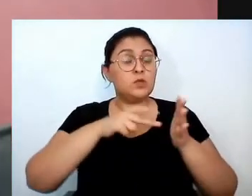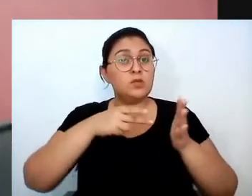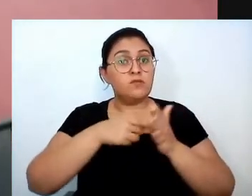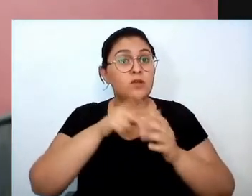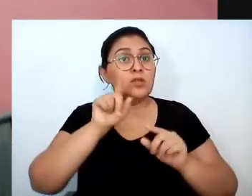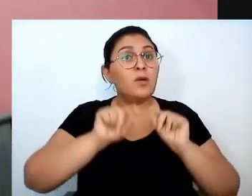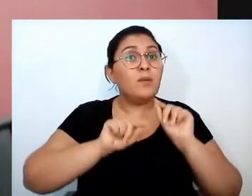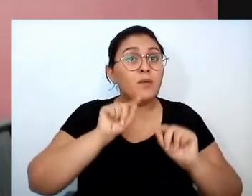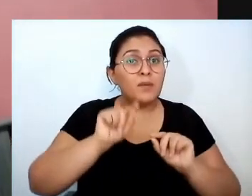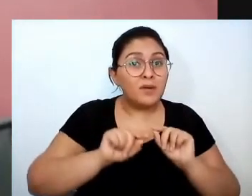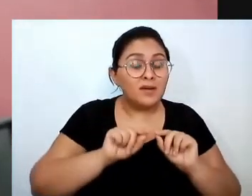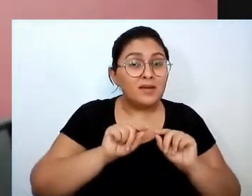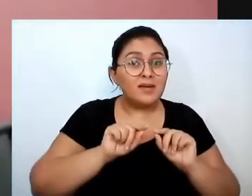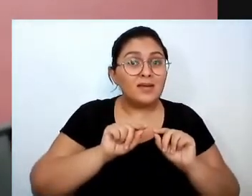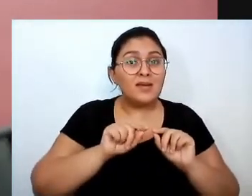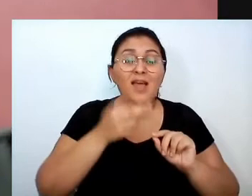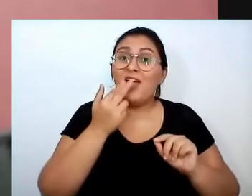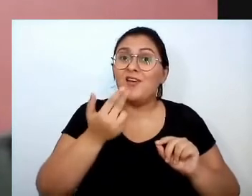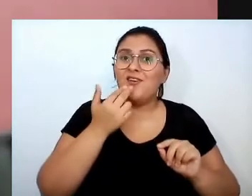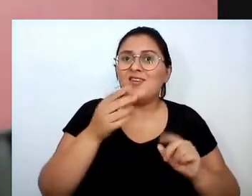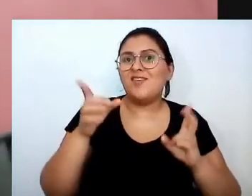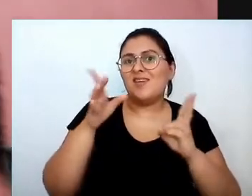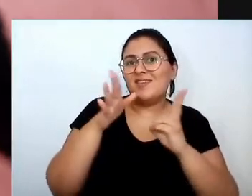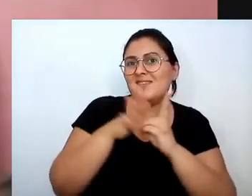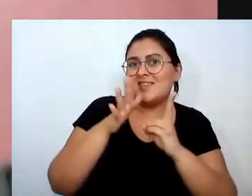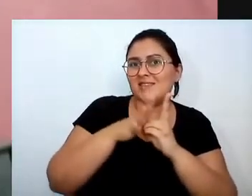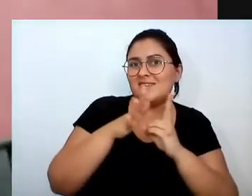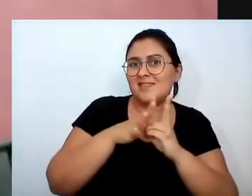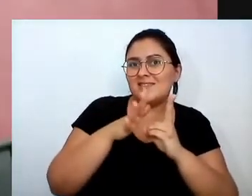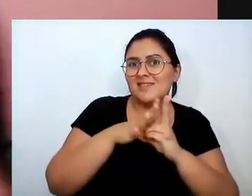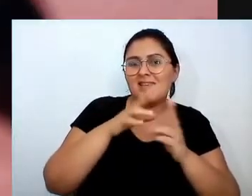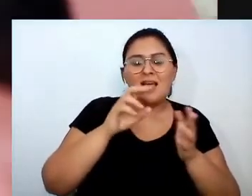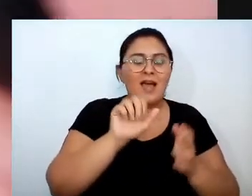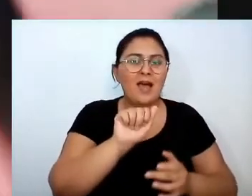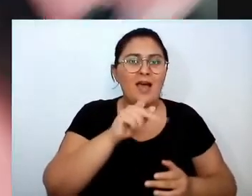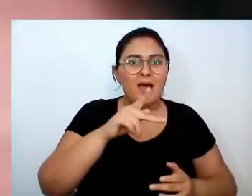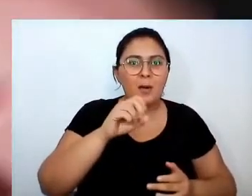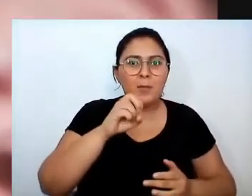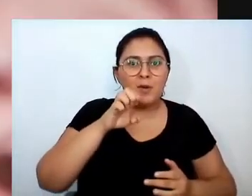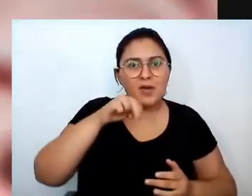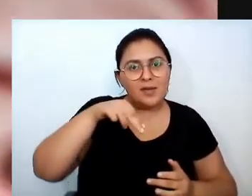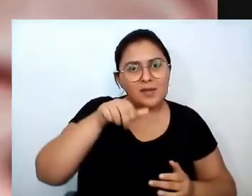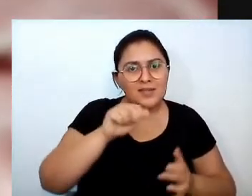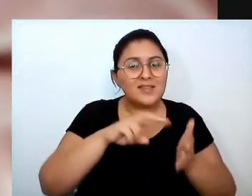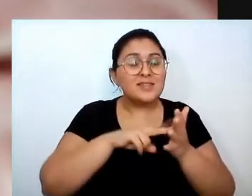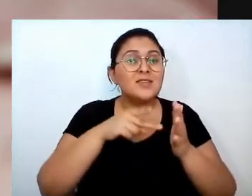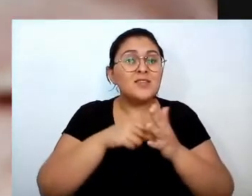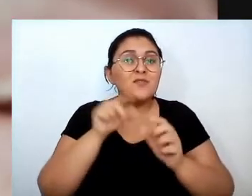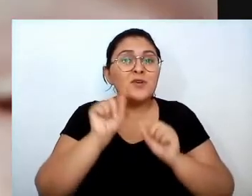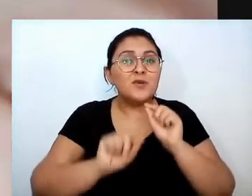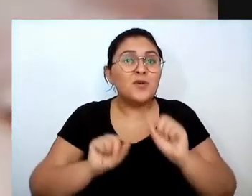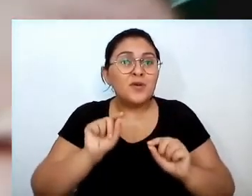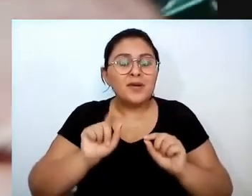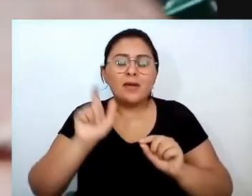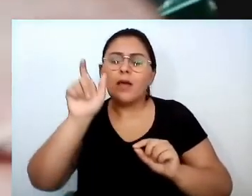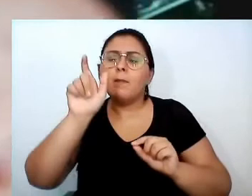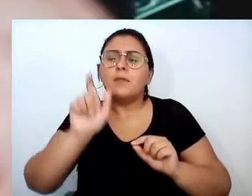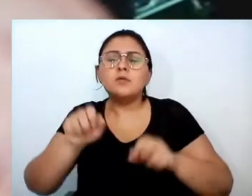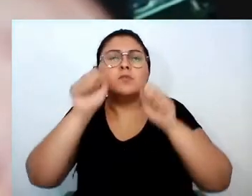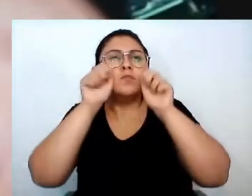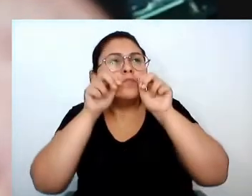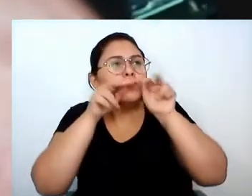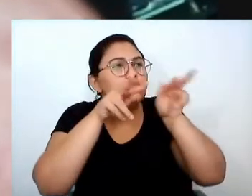tem origem indígena e significa aquele que enxerga mais longe, certo? Então, olha só que interessante, né? Vamos